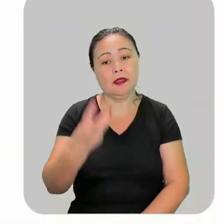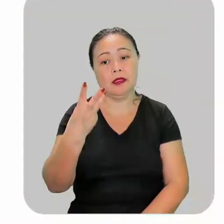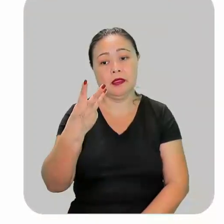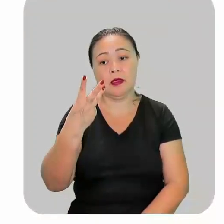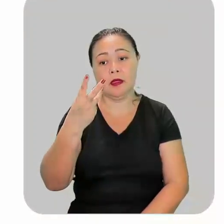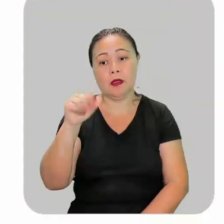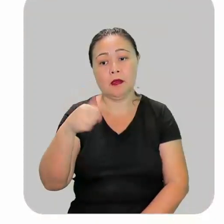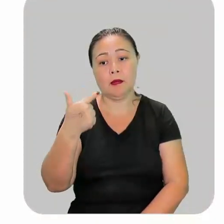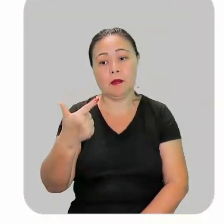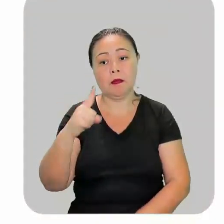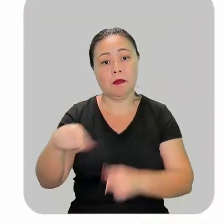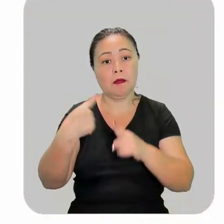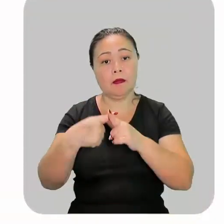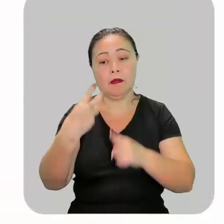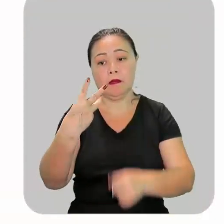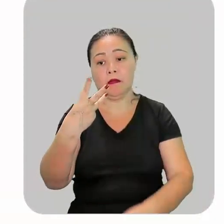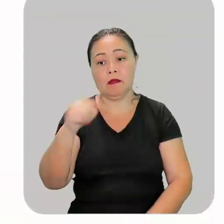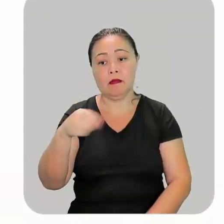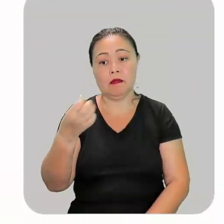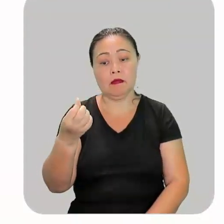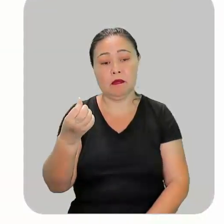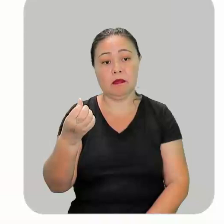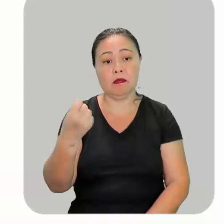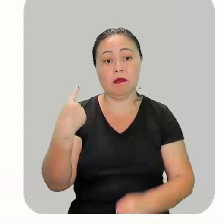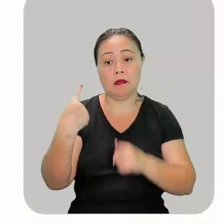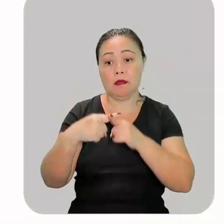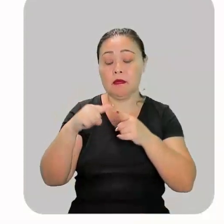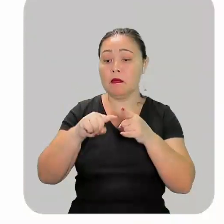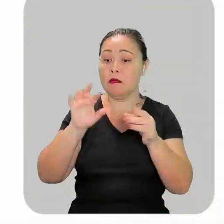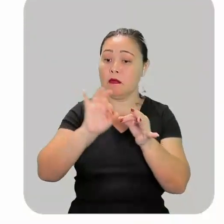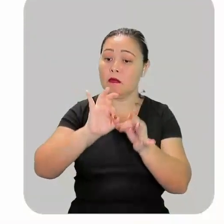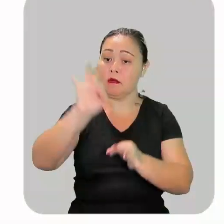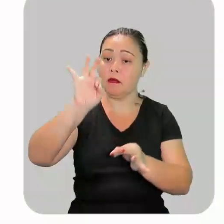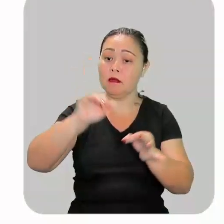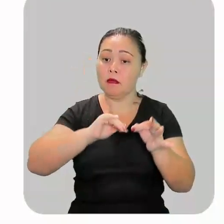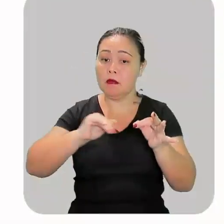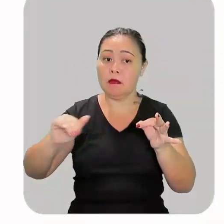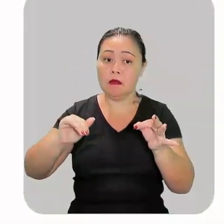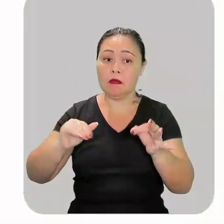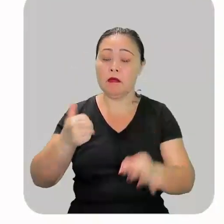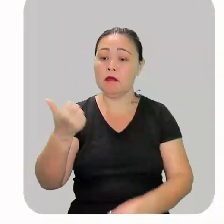3,2 vezes 3,6. E aí a gente disse que é porque é base vezes altura e a gente tem